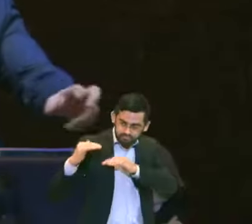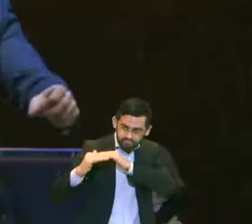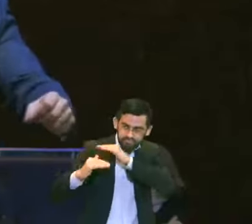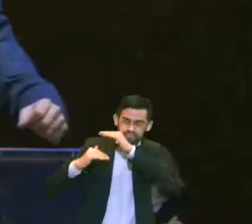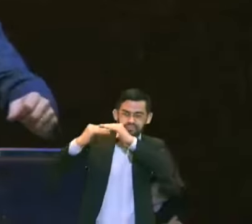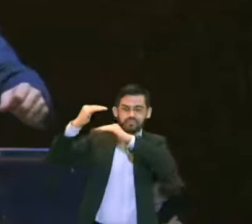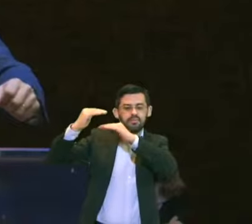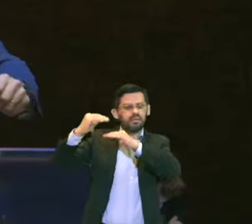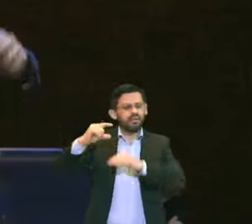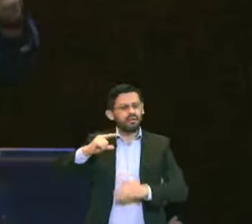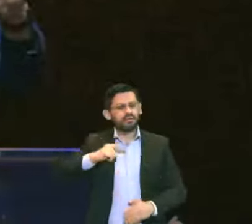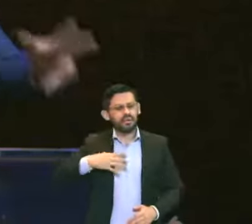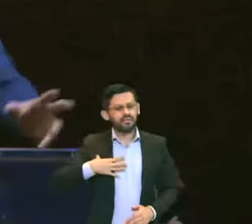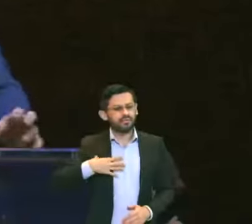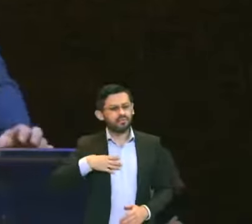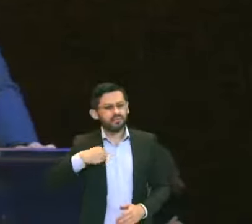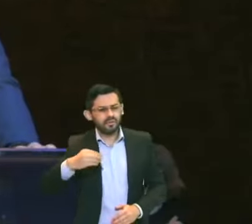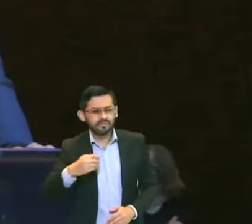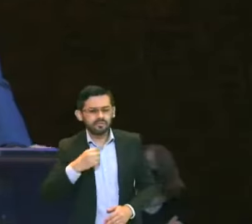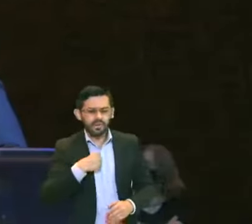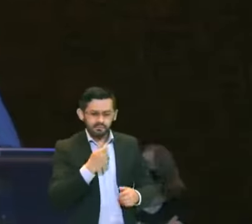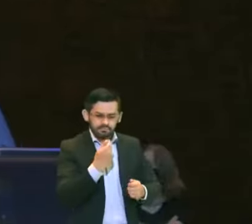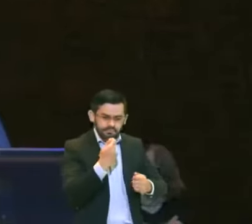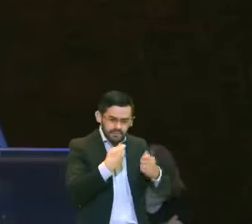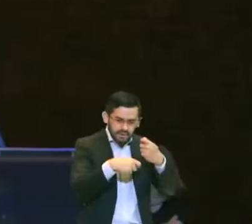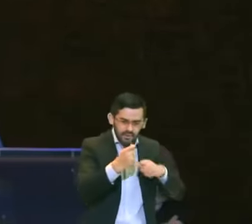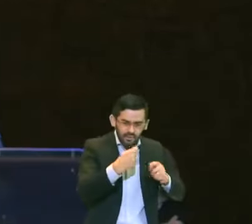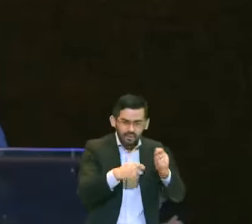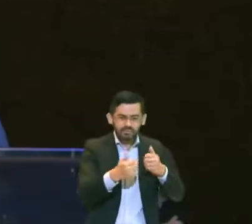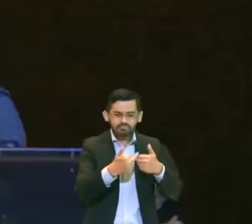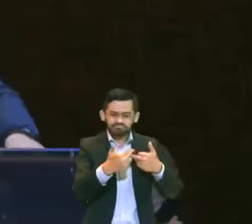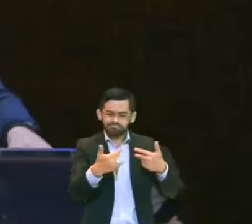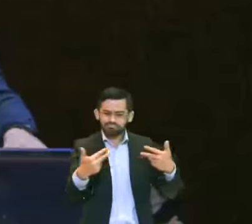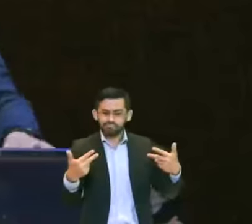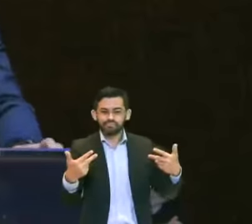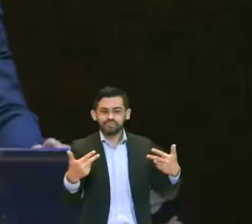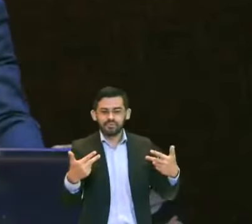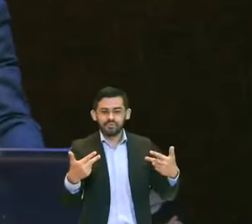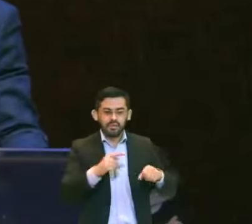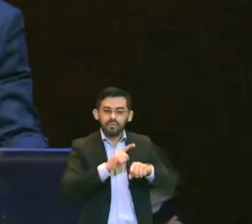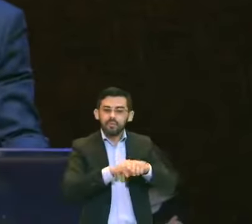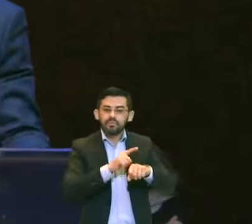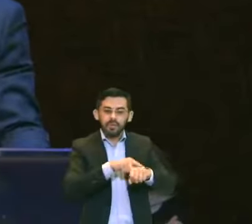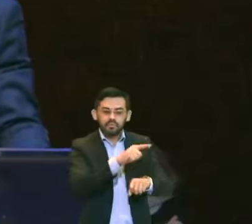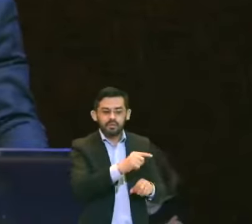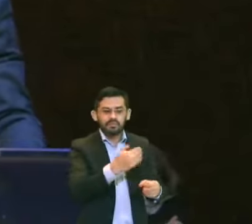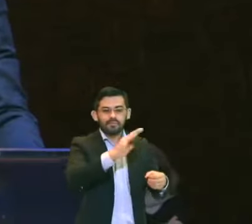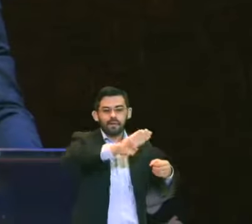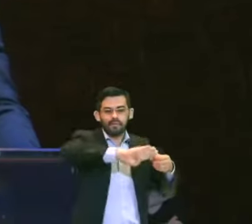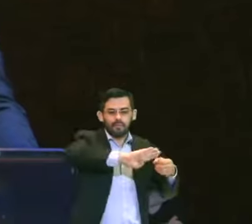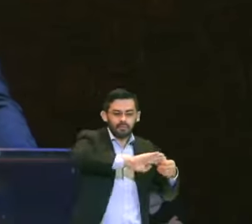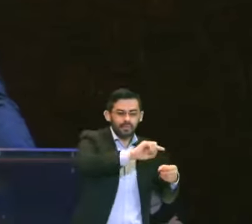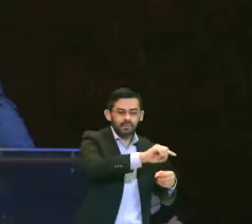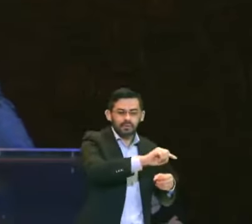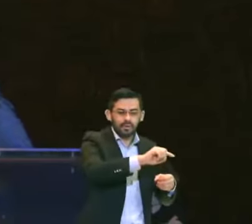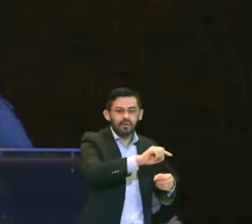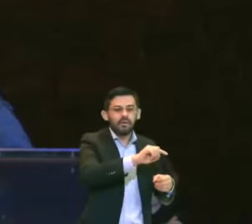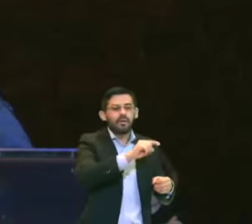Tenham filhos, façam negócios. O tempo do exílio é tempo